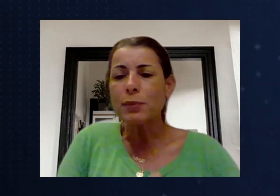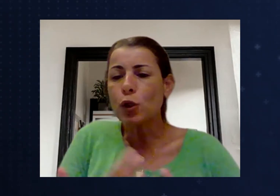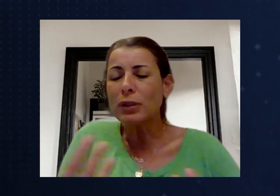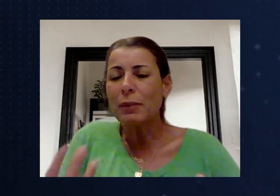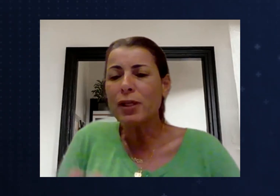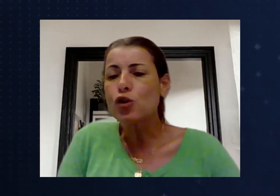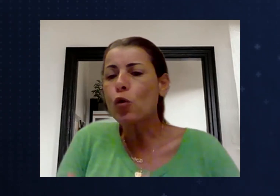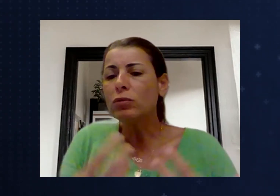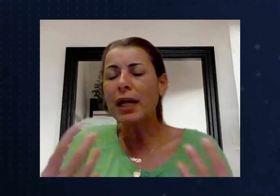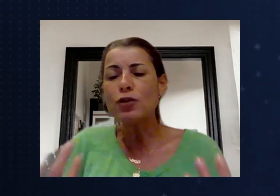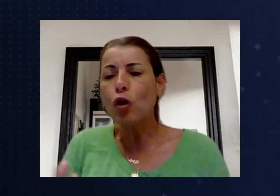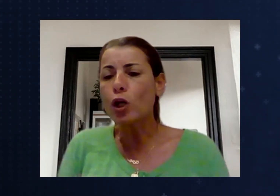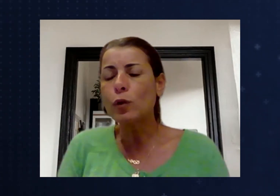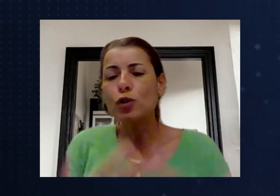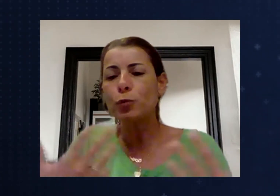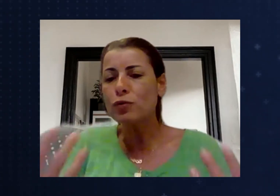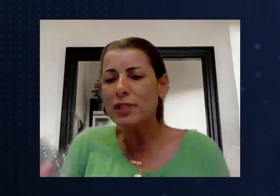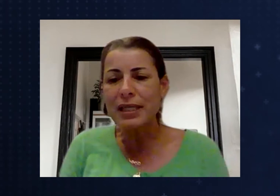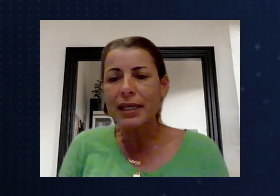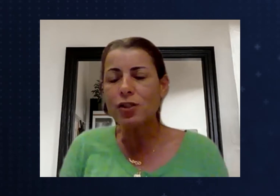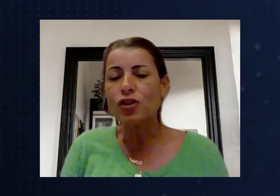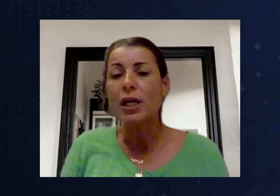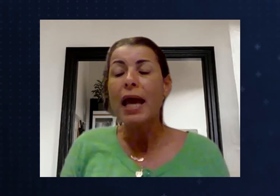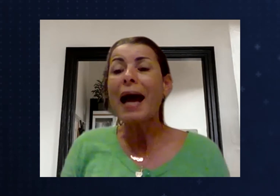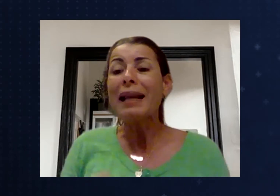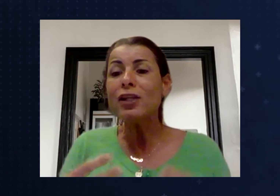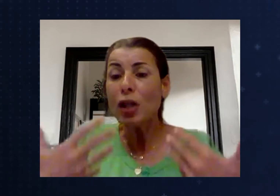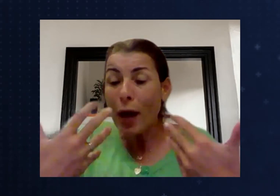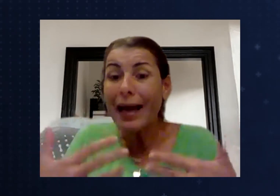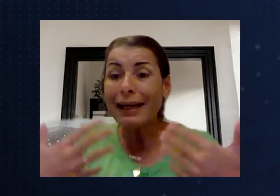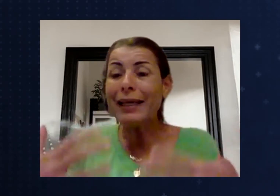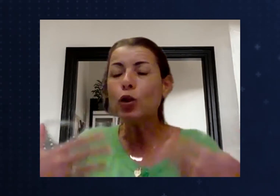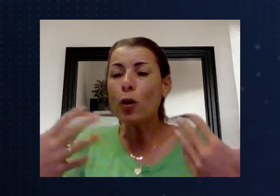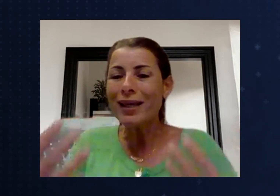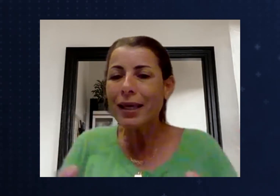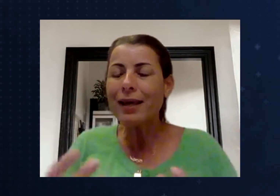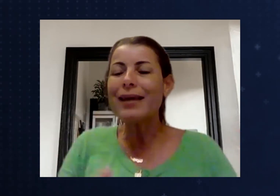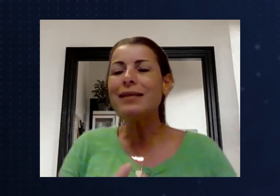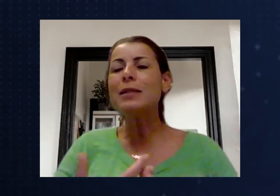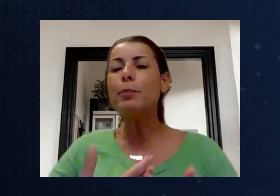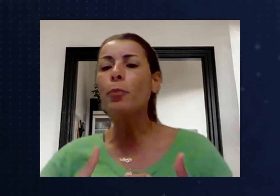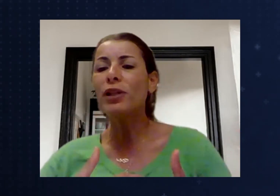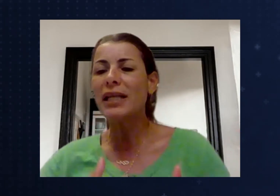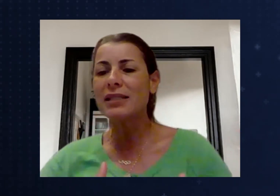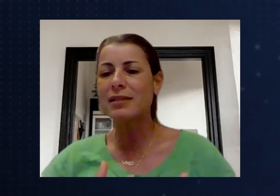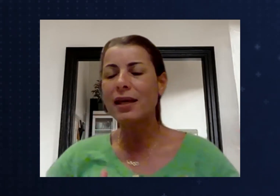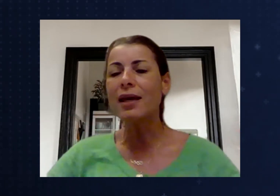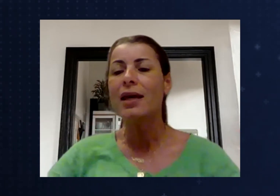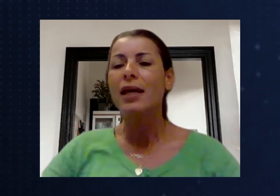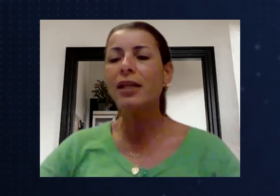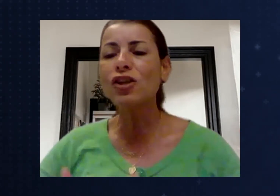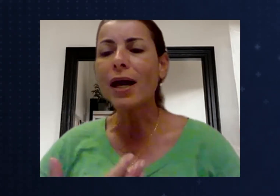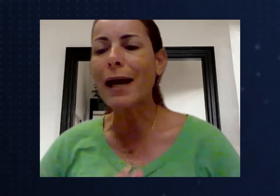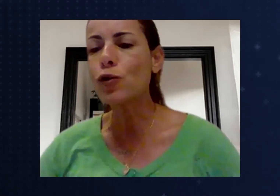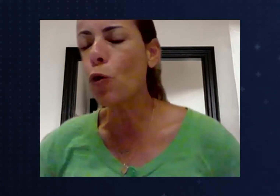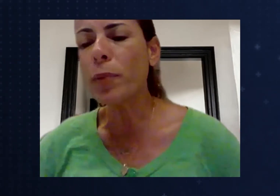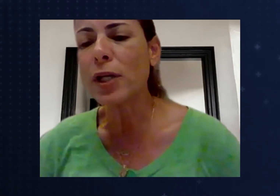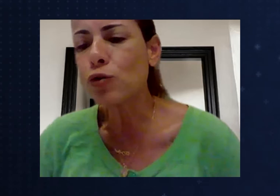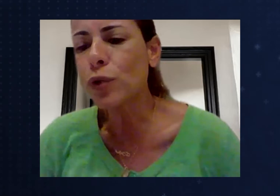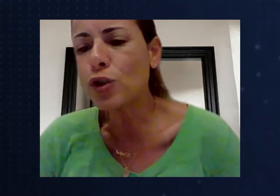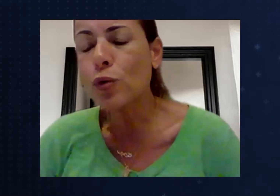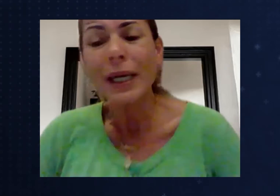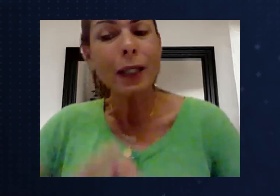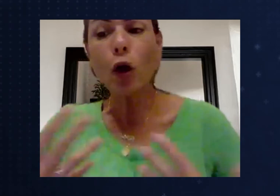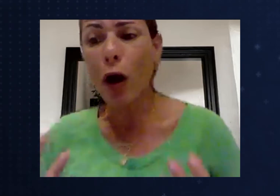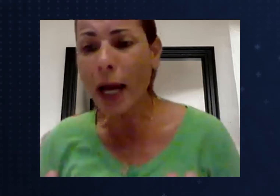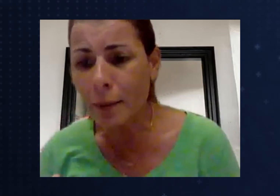federal. Isso seria absolutamente contraditório, antiproducente, além do que esse próprio IDC ele já